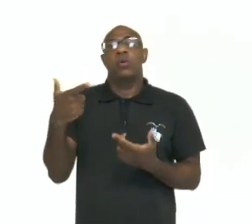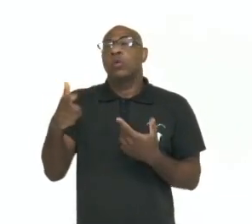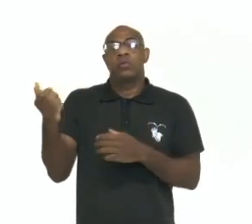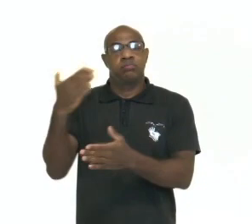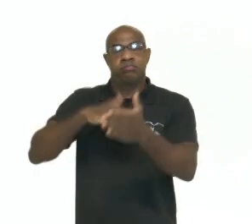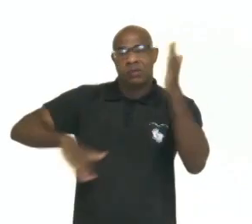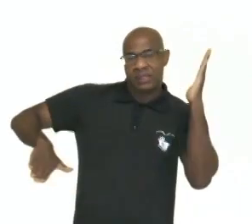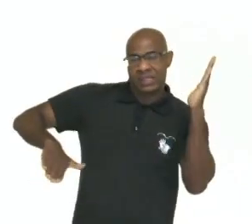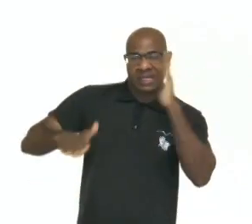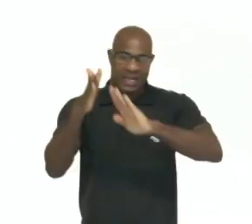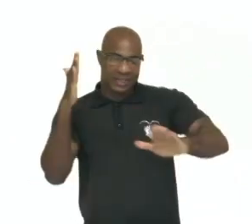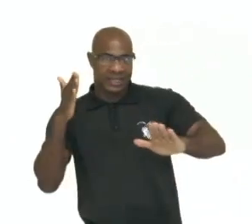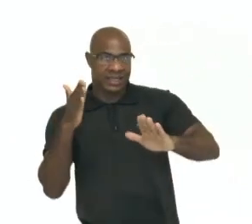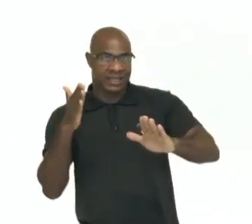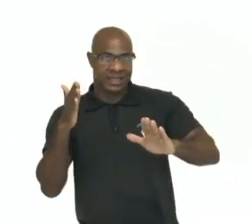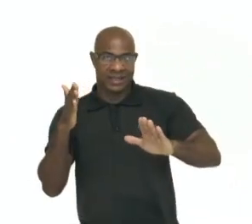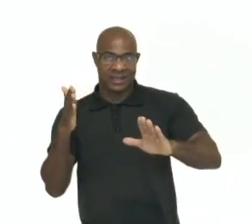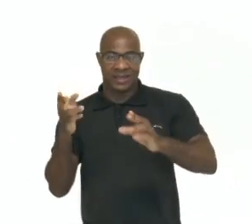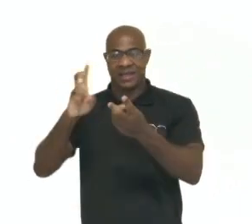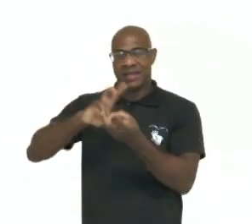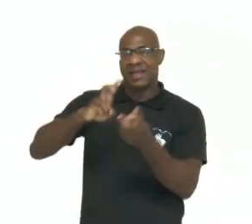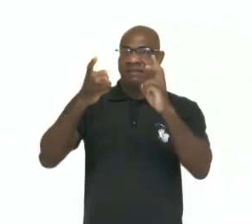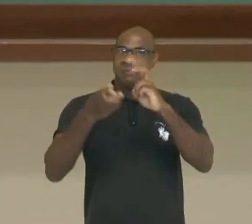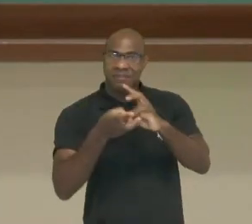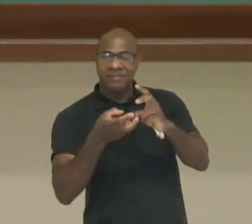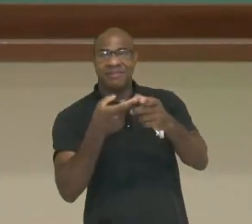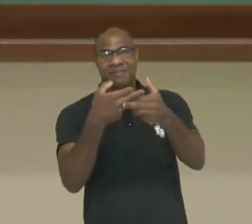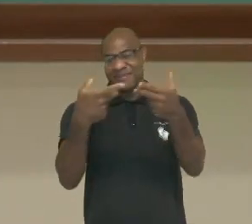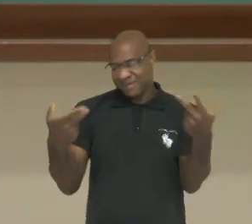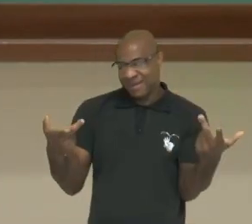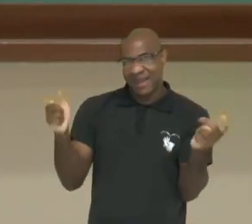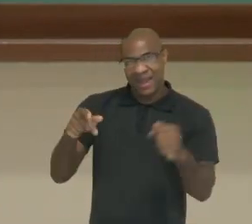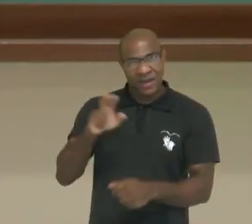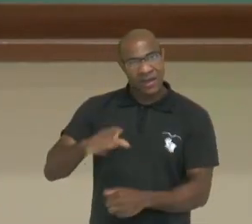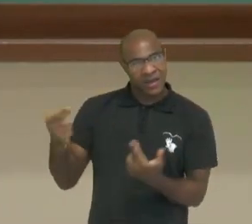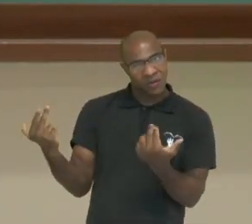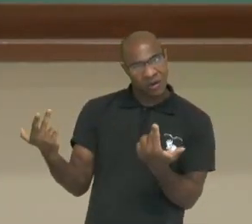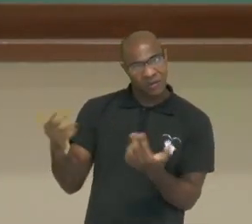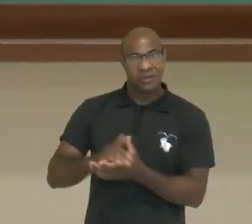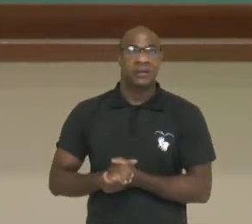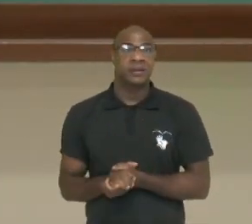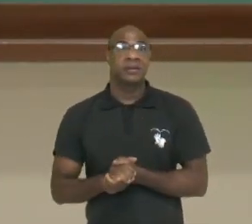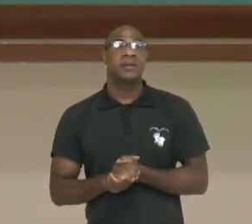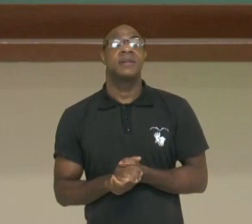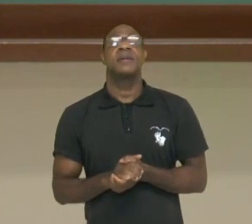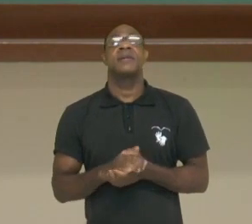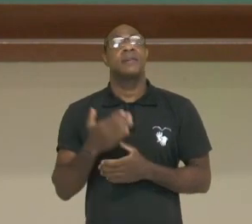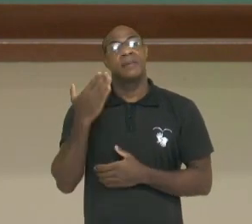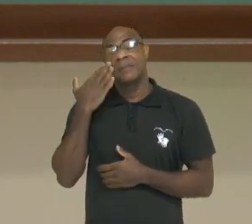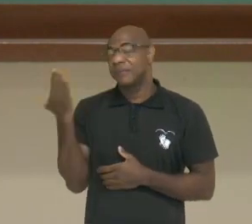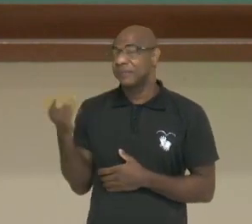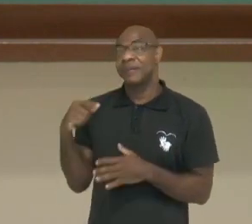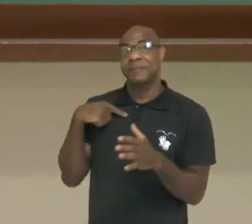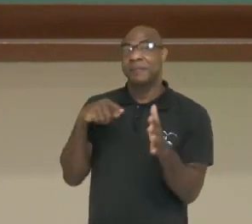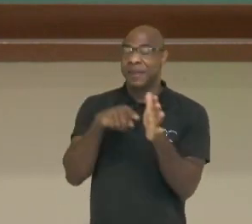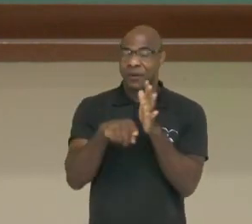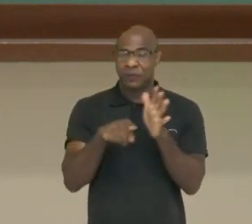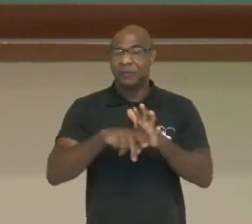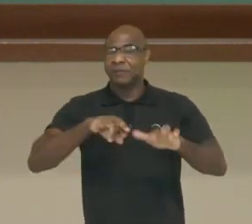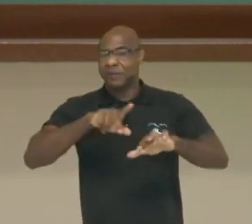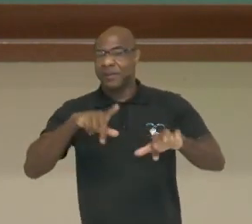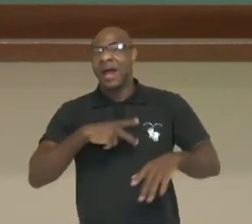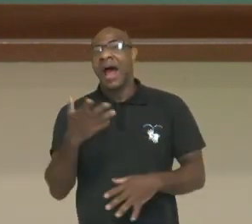karatê, do jiu-jitsu? Bom, muitas perguntas vêm à nossa mente quando ouvimos falar do judô.